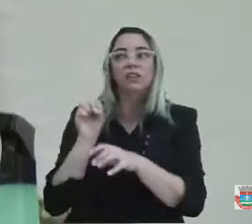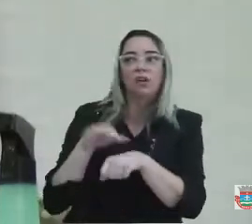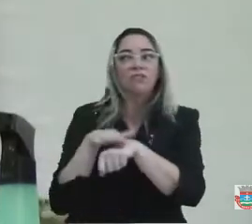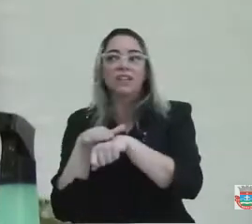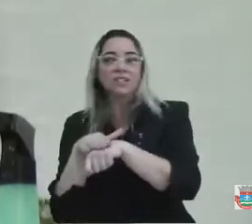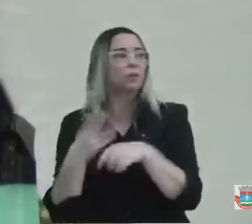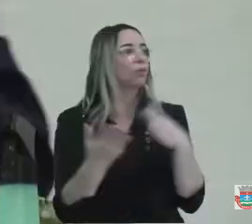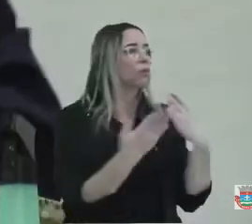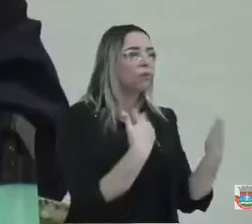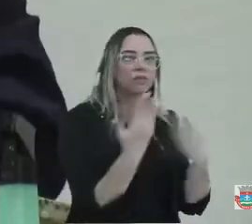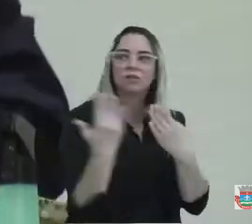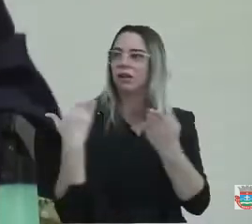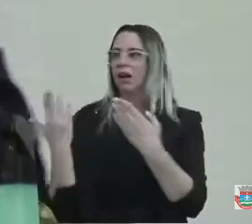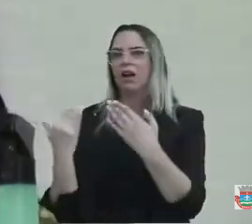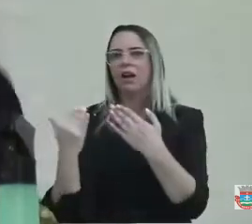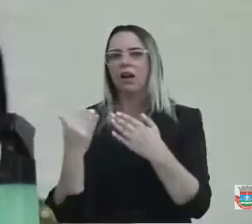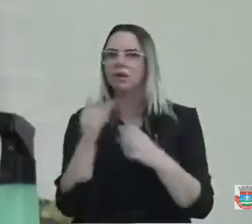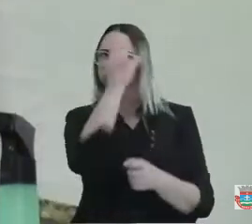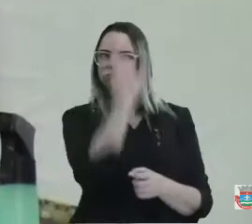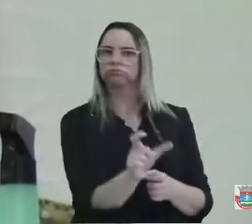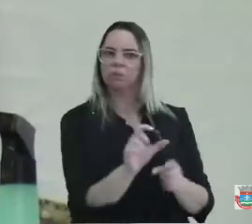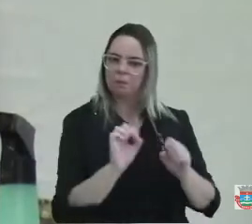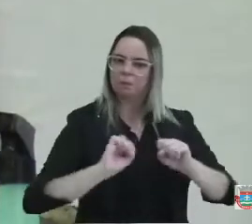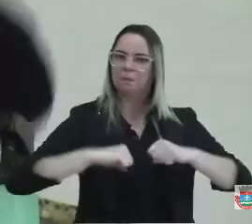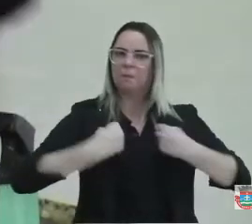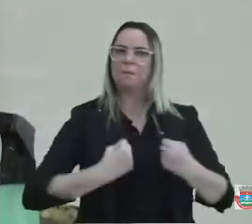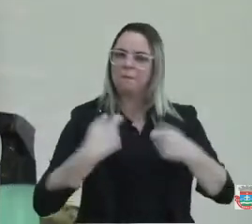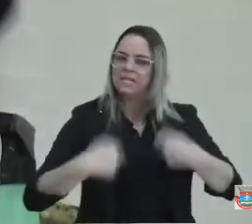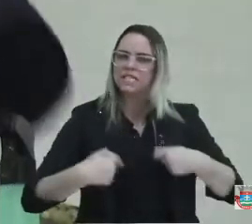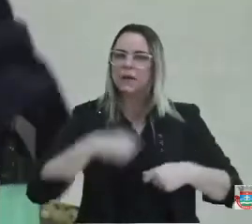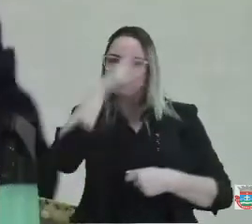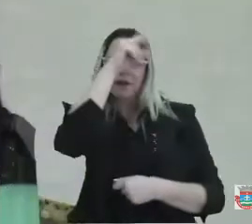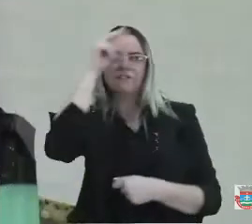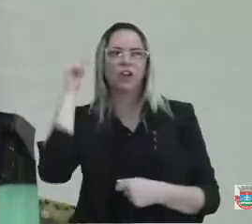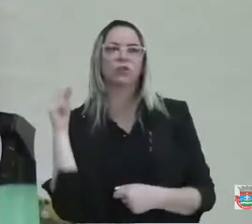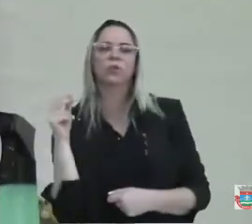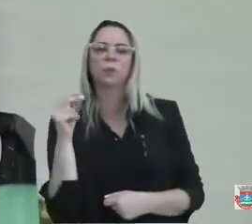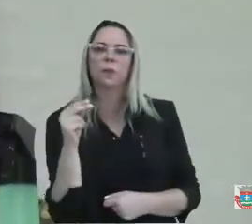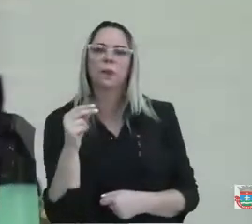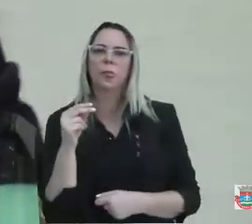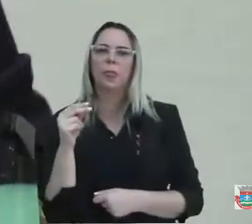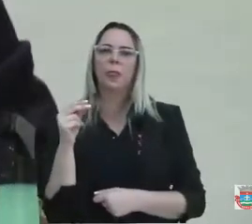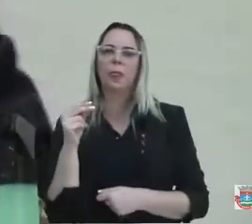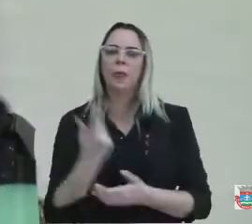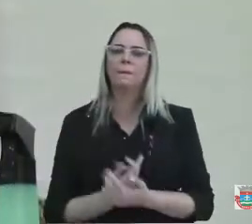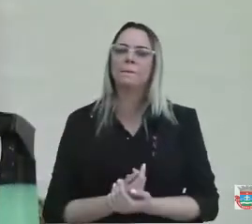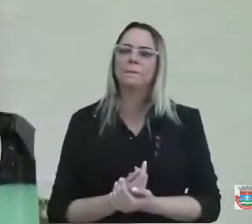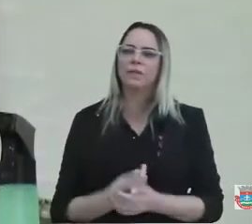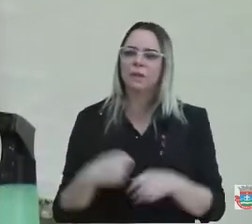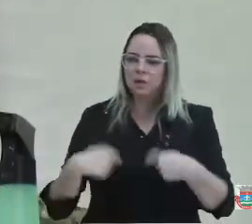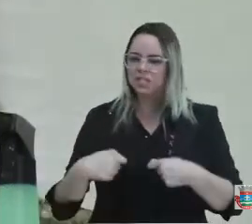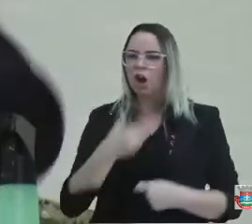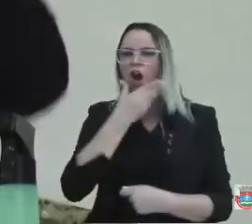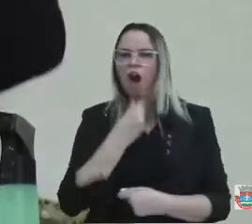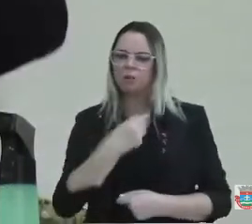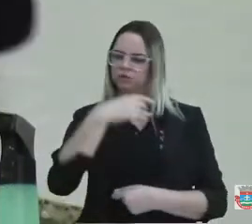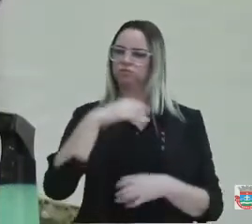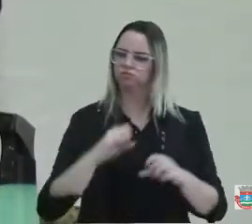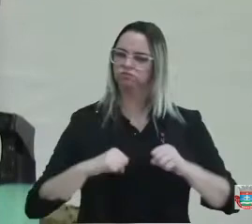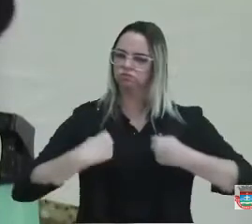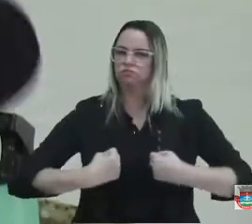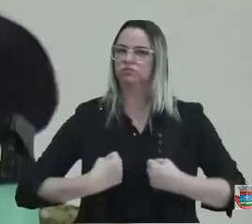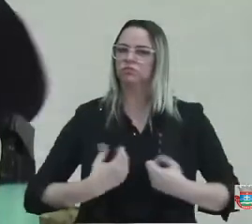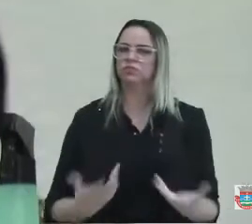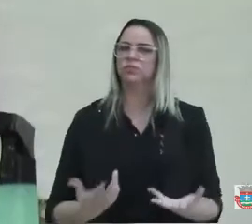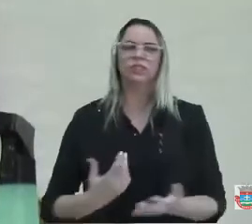posição, o prefeito é ele. Então, se ele prometeu nas lives que ia fazer a festa na cidade, ele devia ser homem e fazer a festa. Agora, por conta